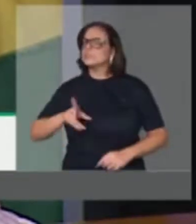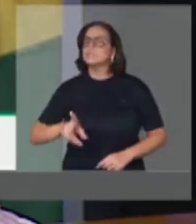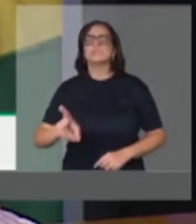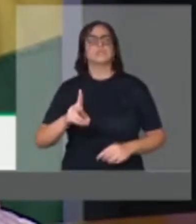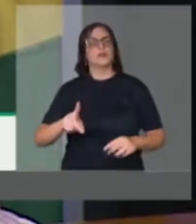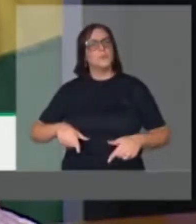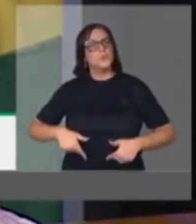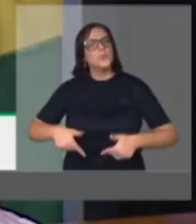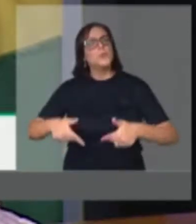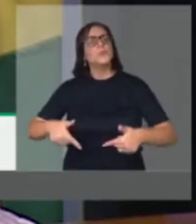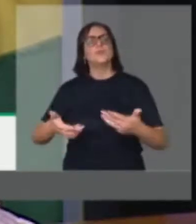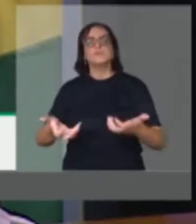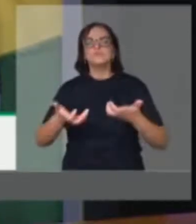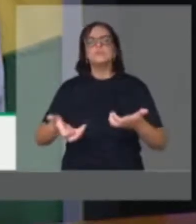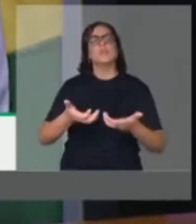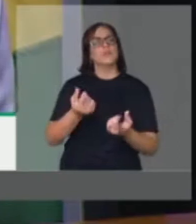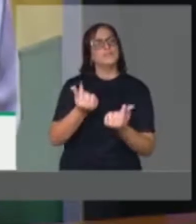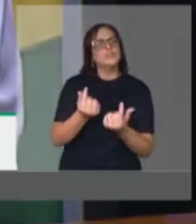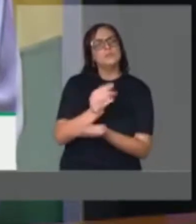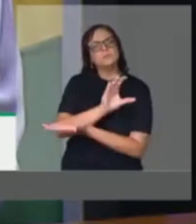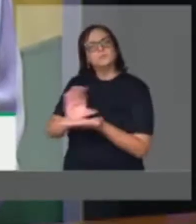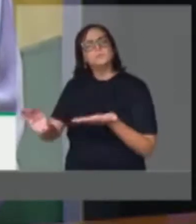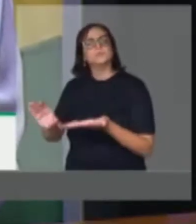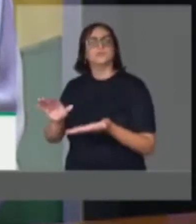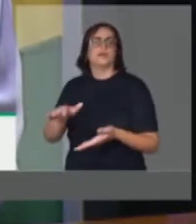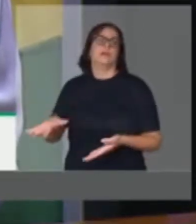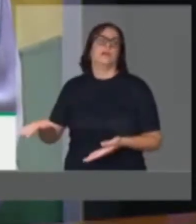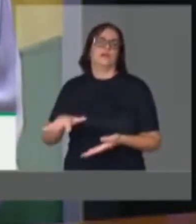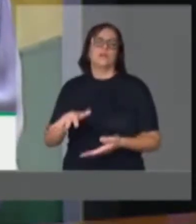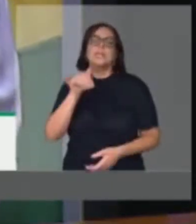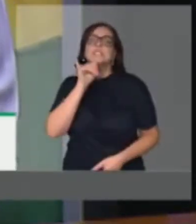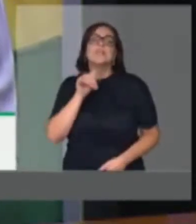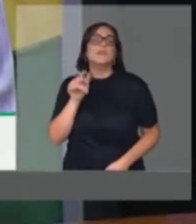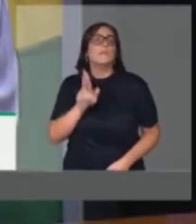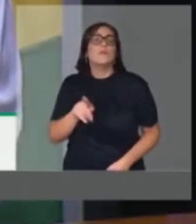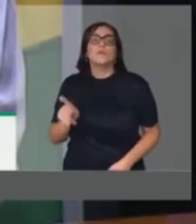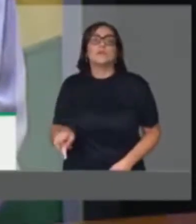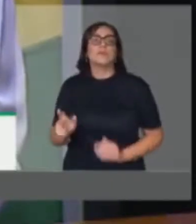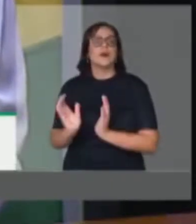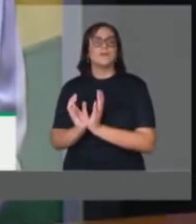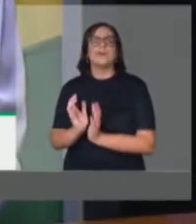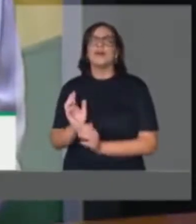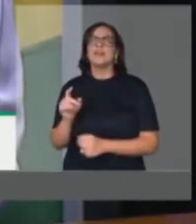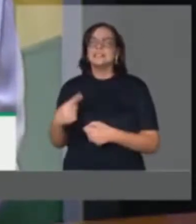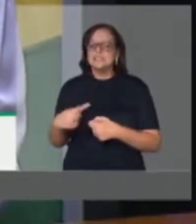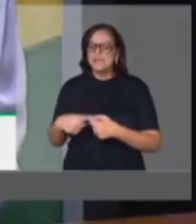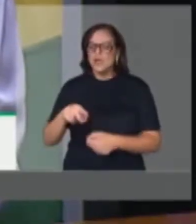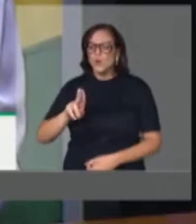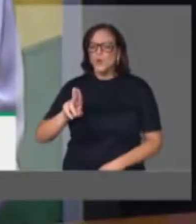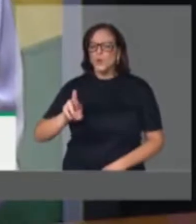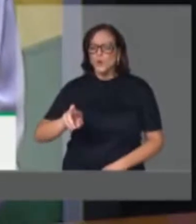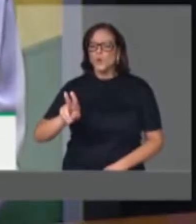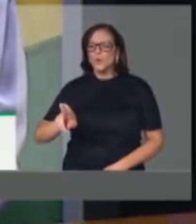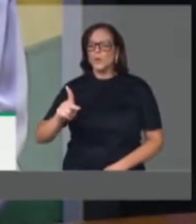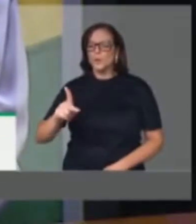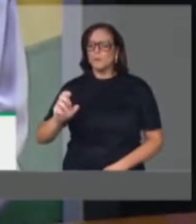recursos garante recursos como por exemplo para nossos professores da apae de urupema não precisarem mais